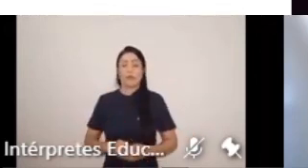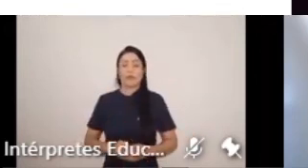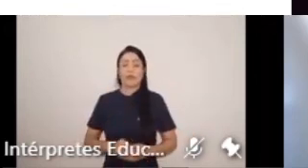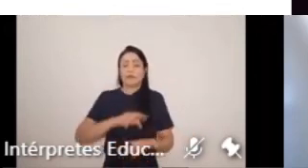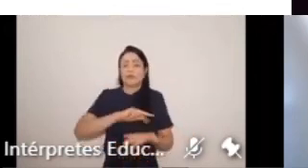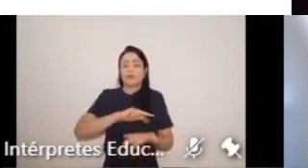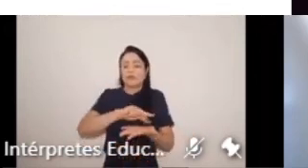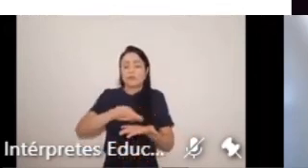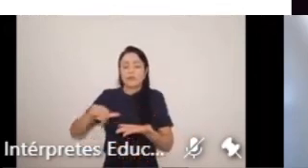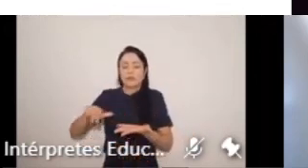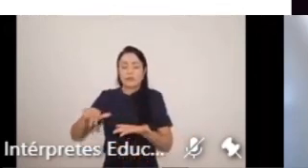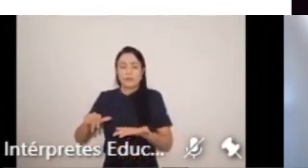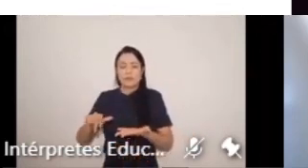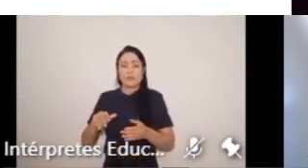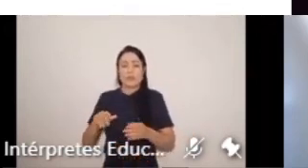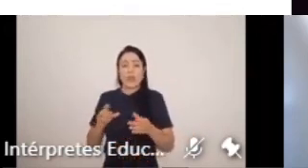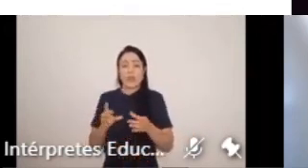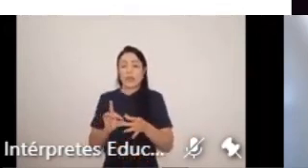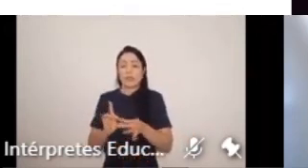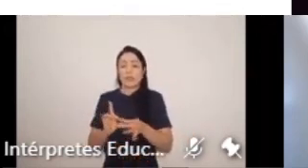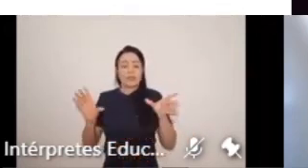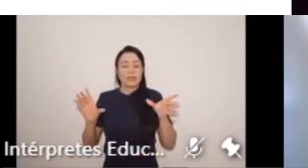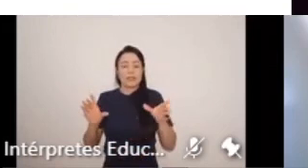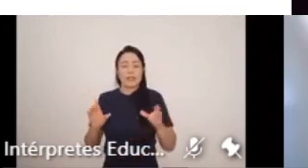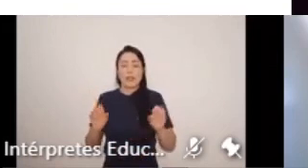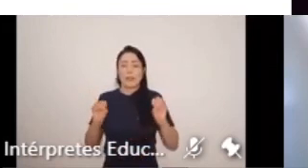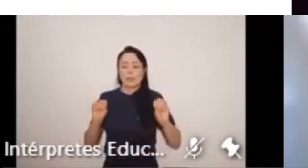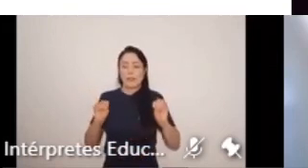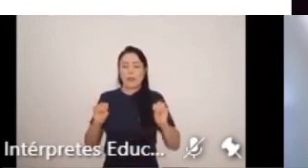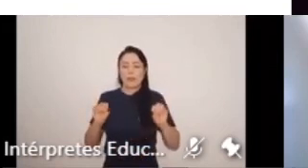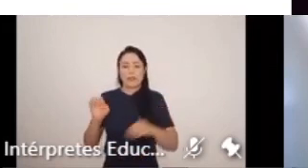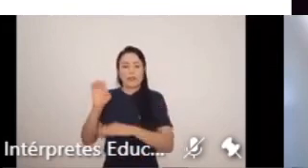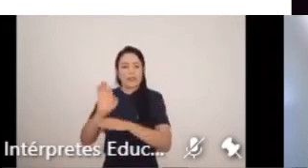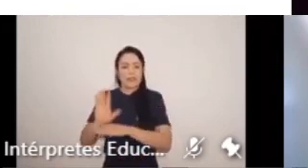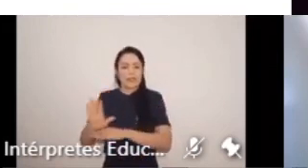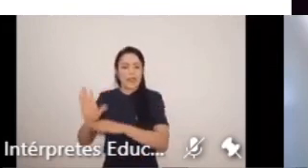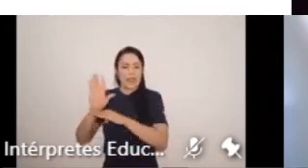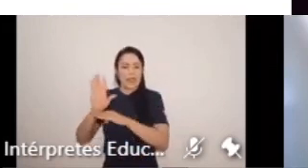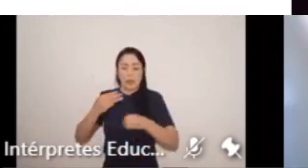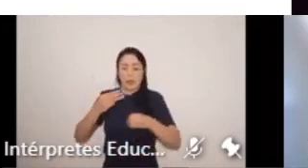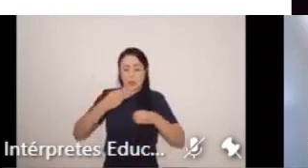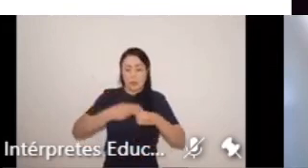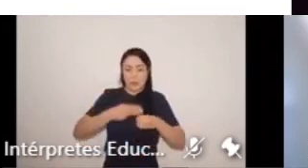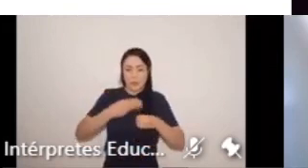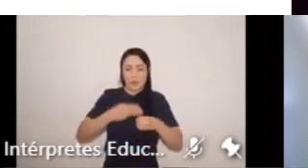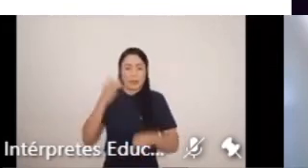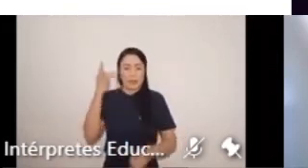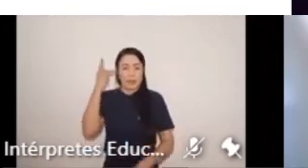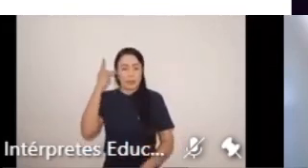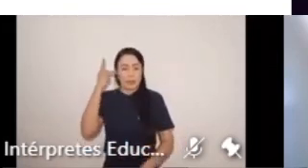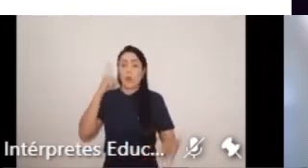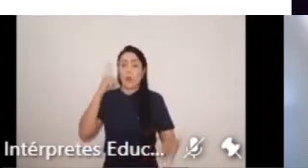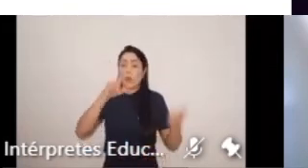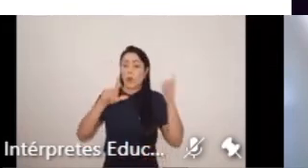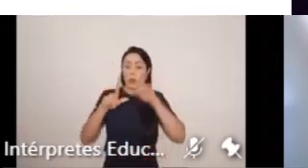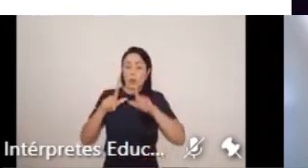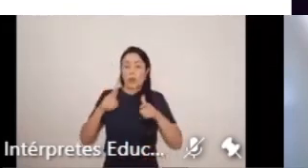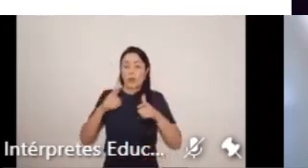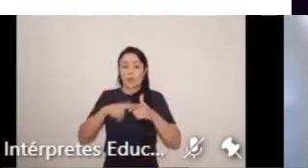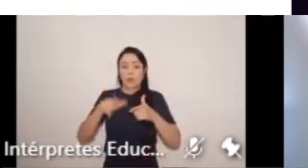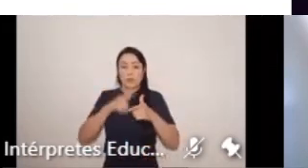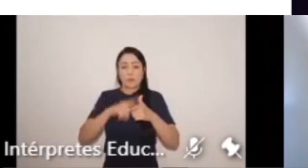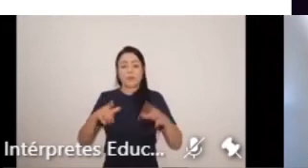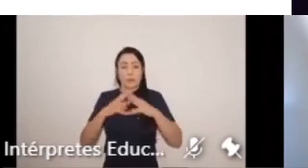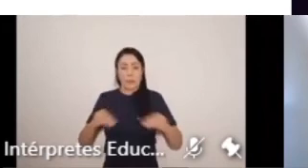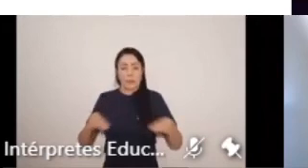canais abertos, diretos com o Estado e com o município de São Paulo, e conseguimos resolver os problemas